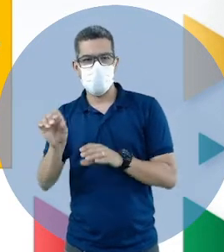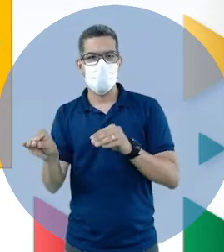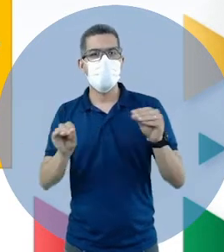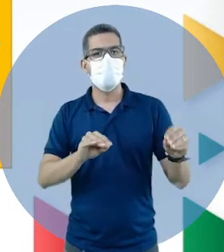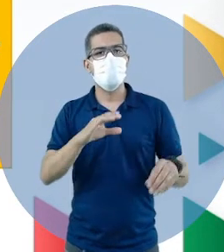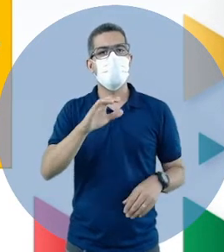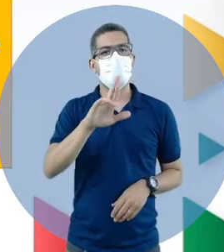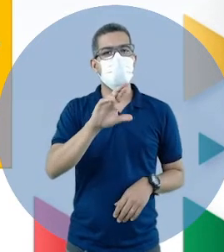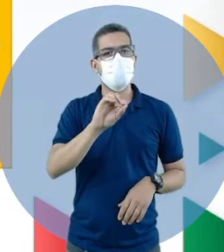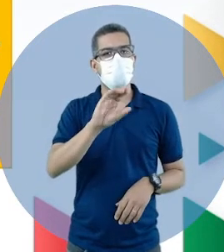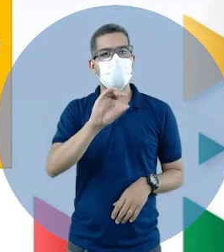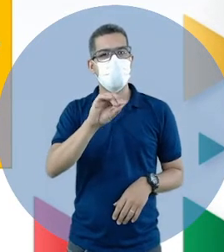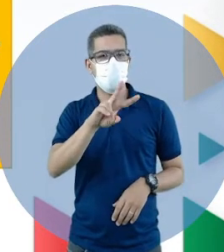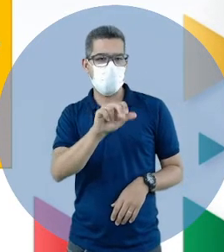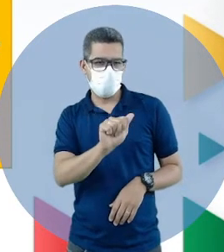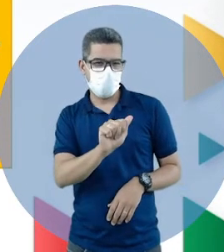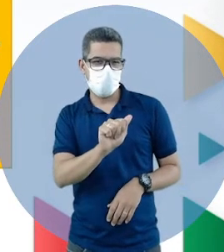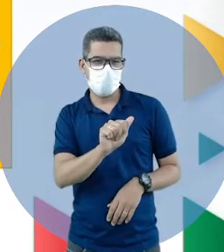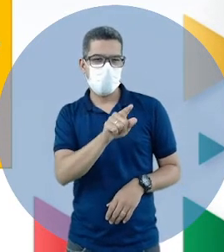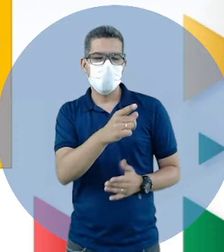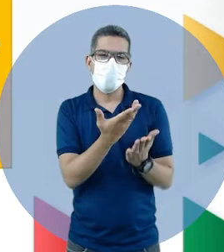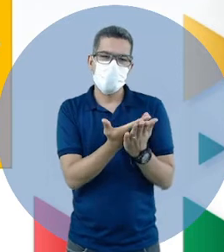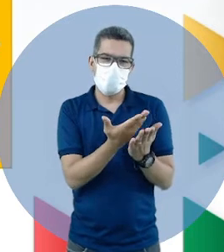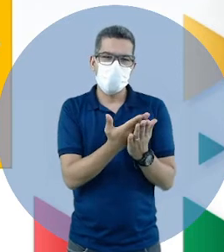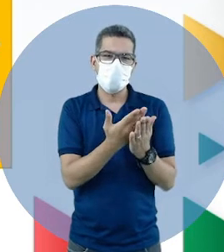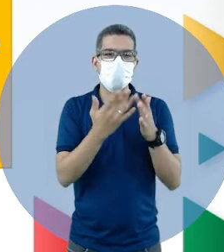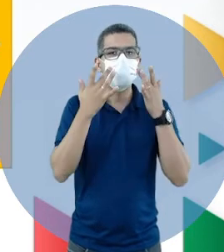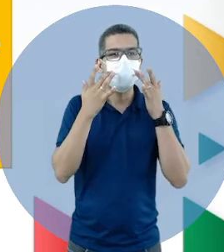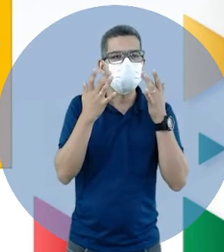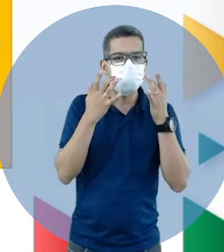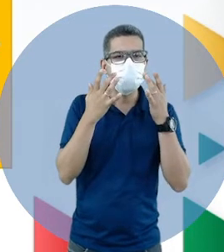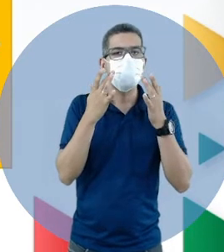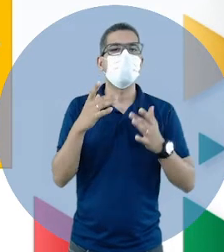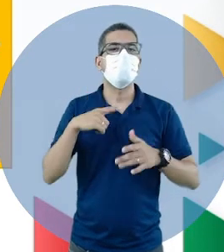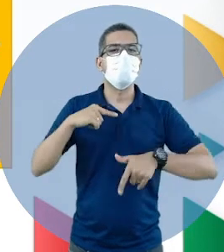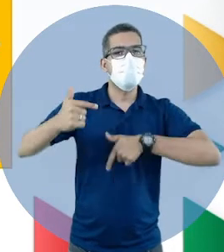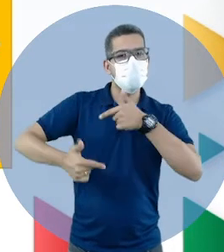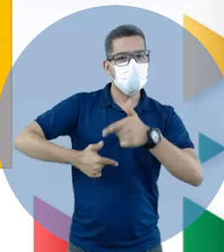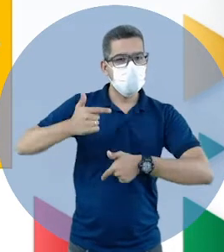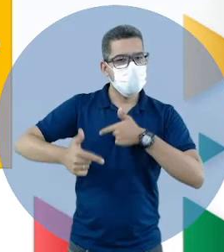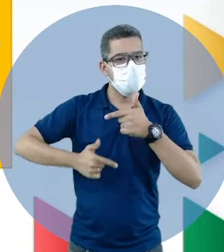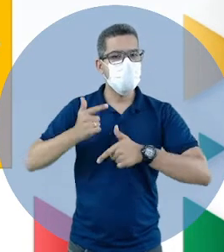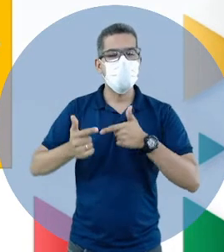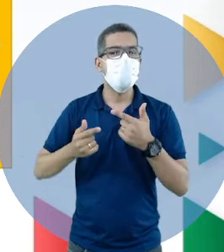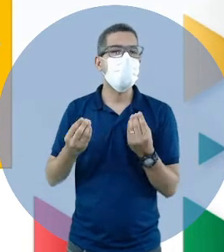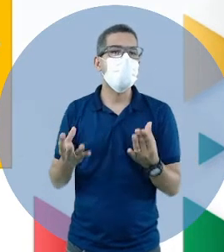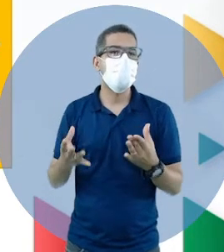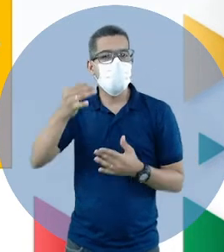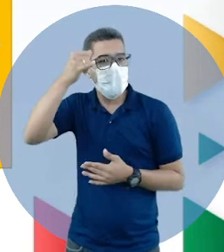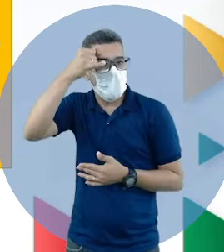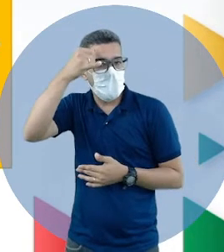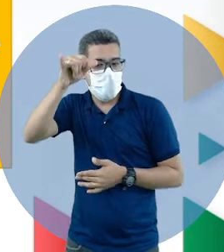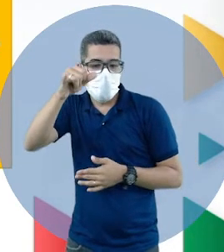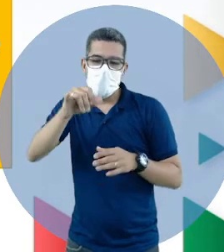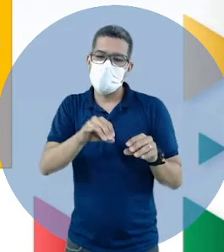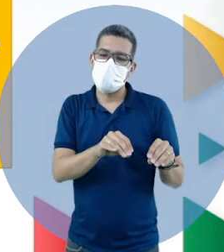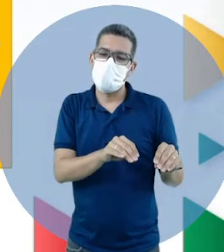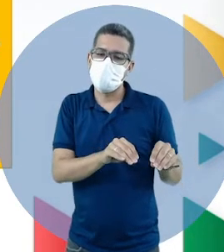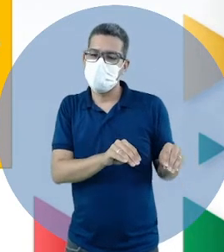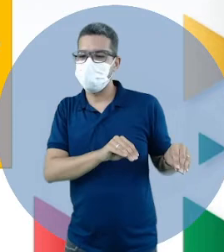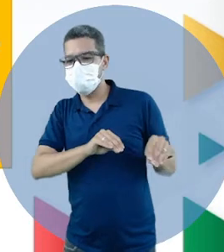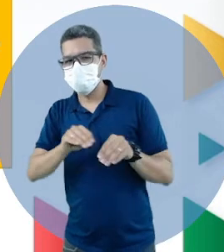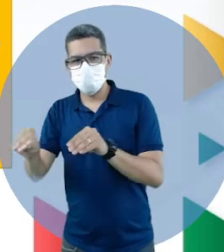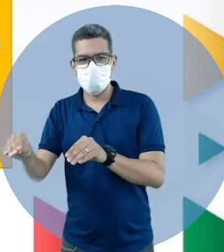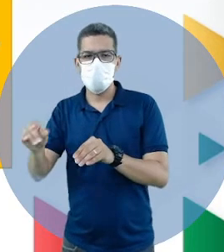universidade e numa escola de teatro. João Paulo II teve que trabalhar para evitar a deportação para